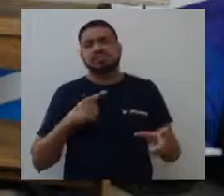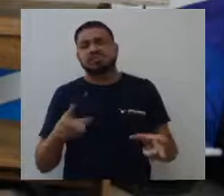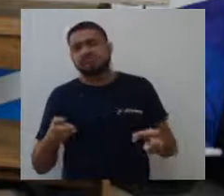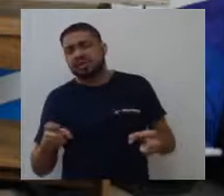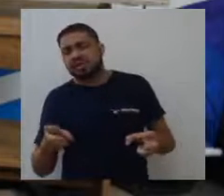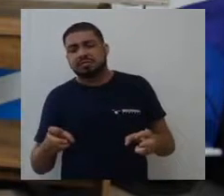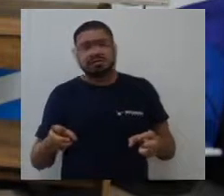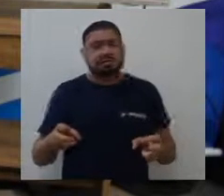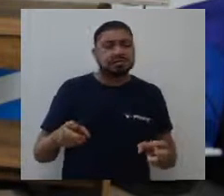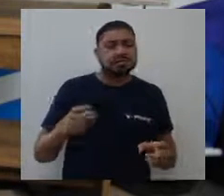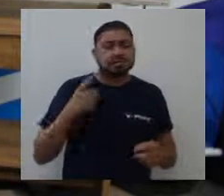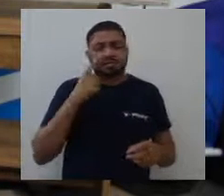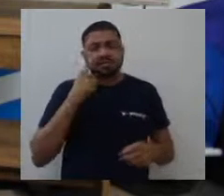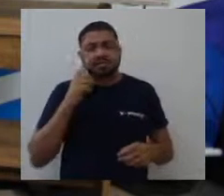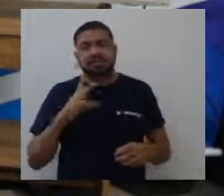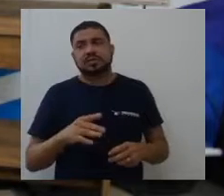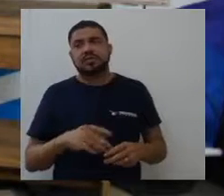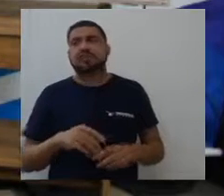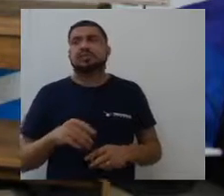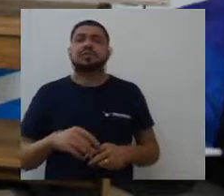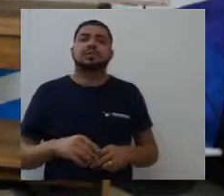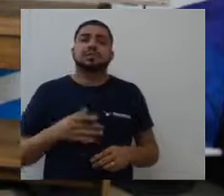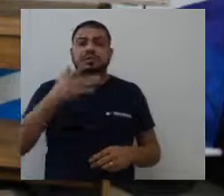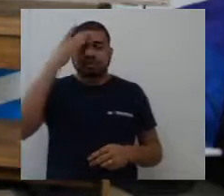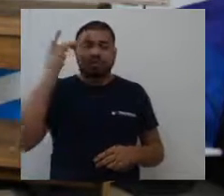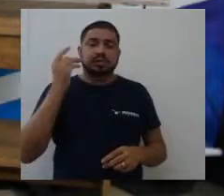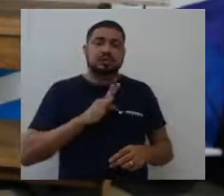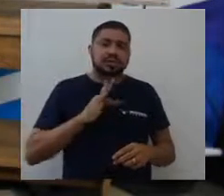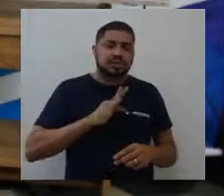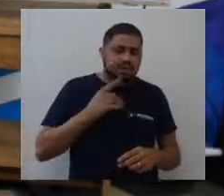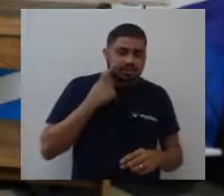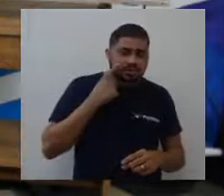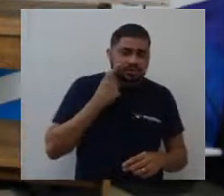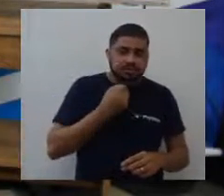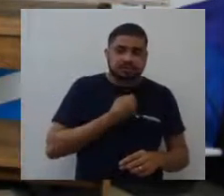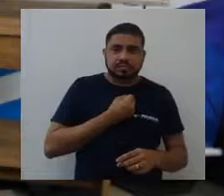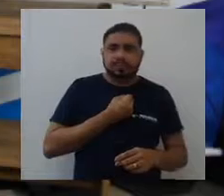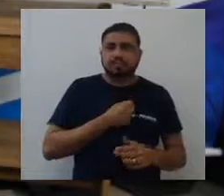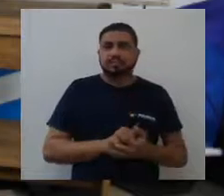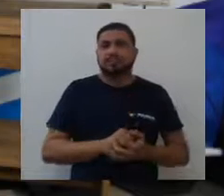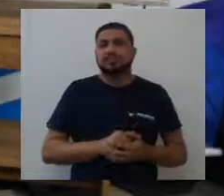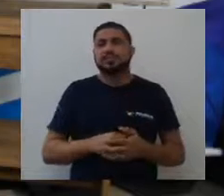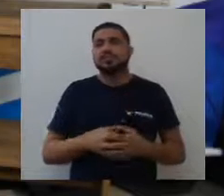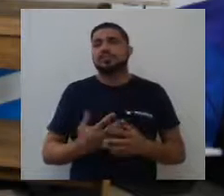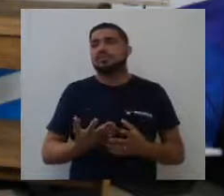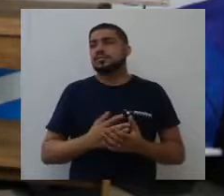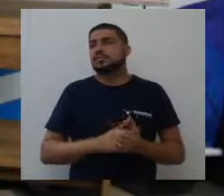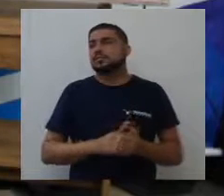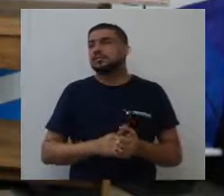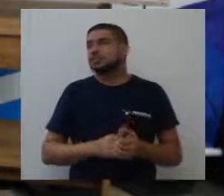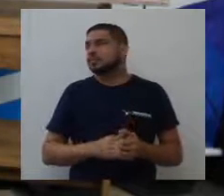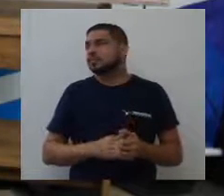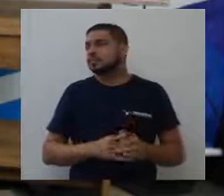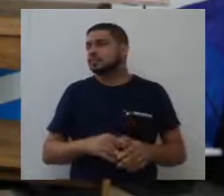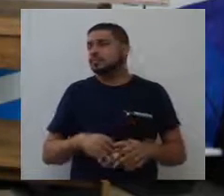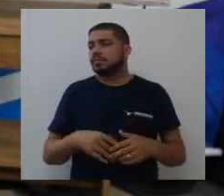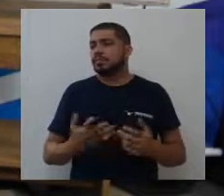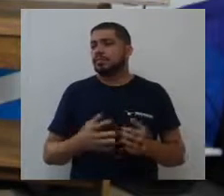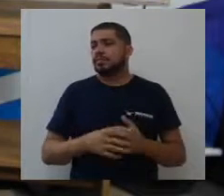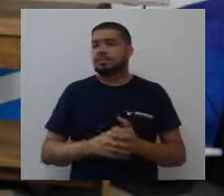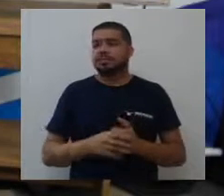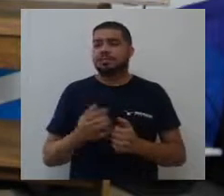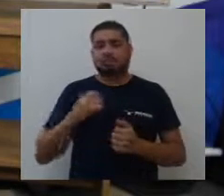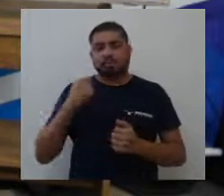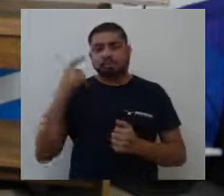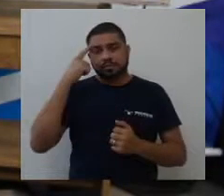aqui agora, vou ver aqui só com o pessoal da produção. Tá vendo o número, hein? Para transmissão? Ó,